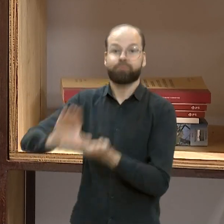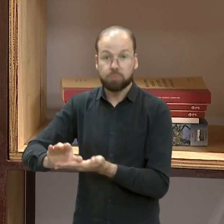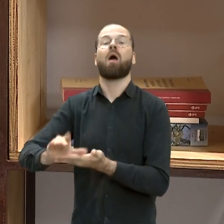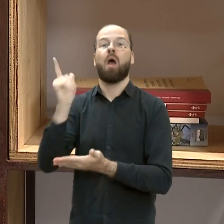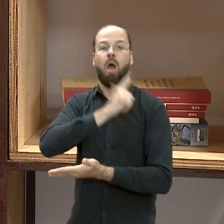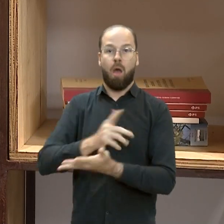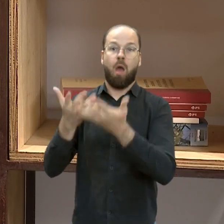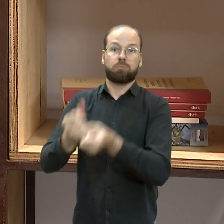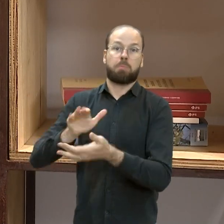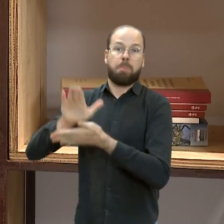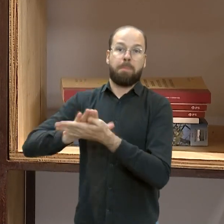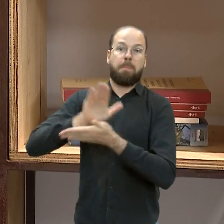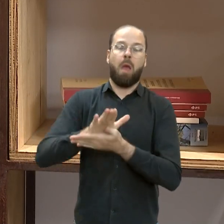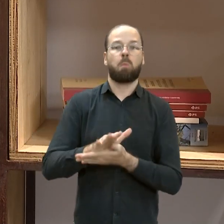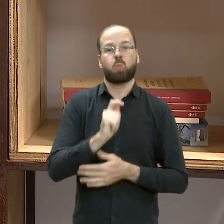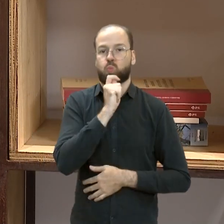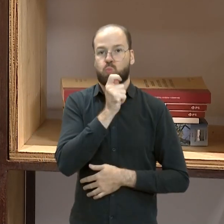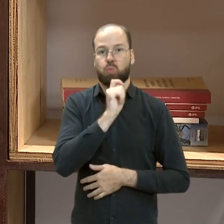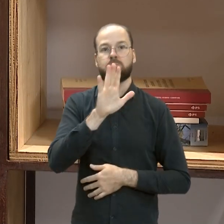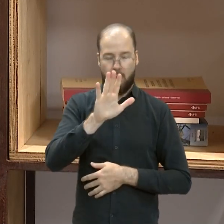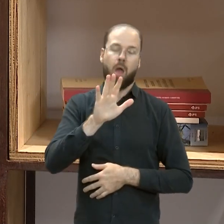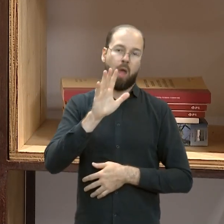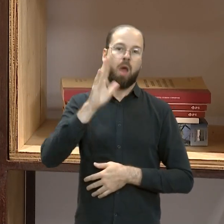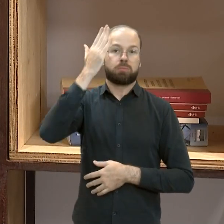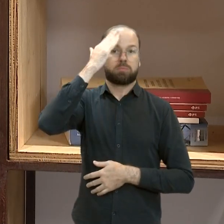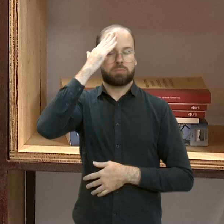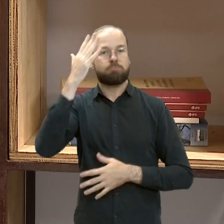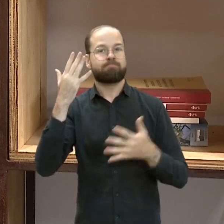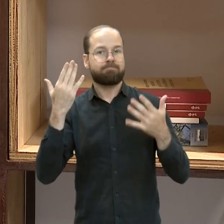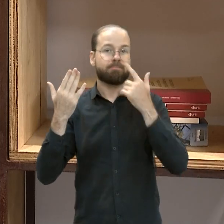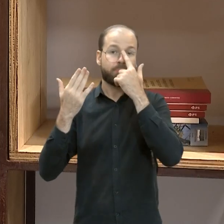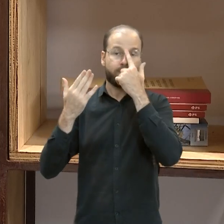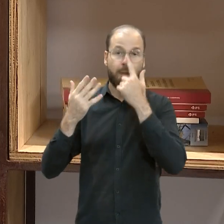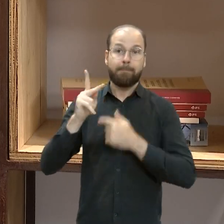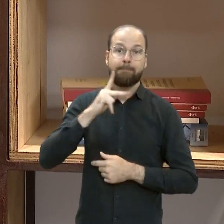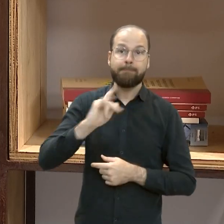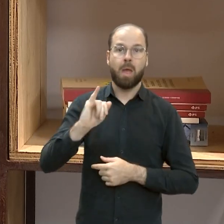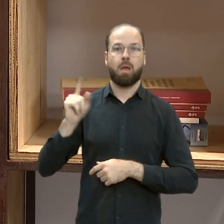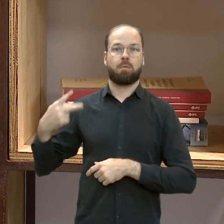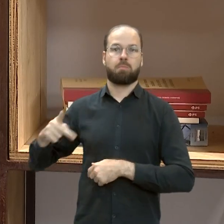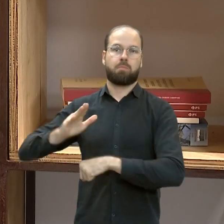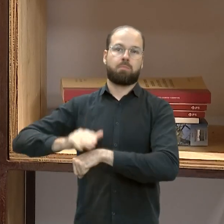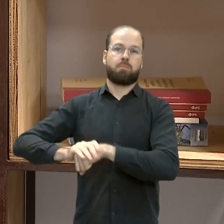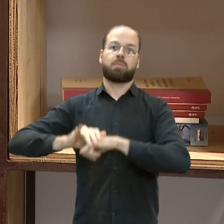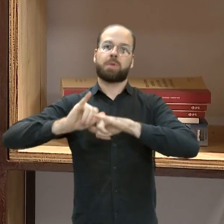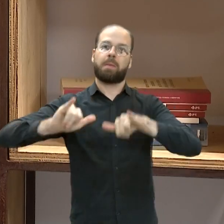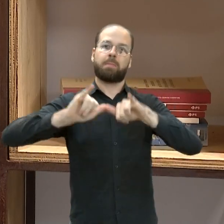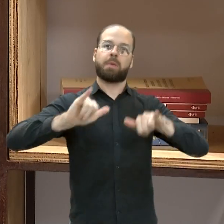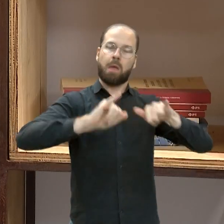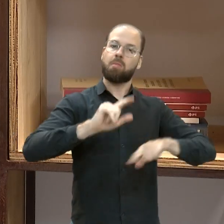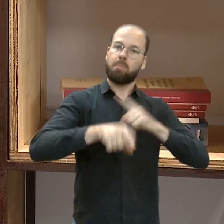que tudo indica foi um investimento que foi feito pelo pai e por ela própria, né, na divulgação, na